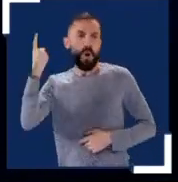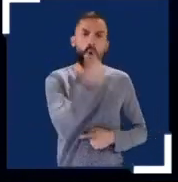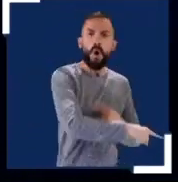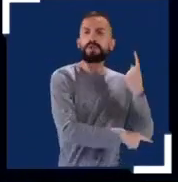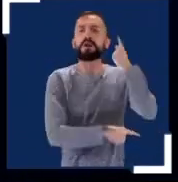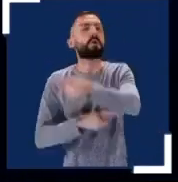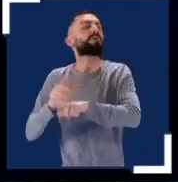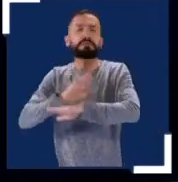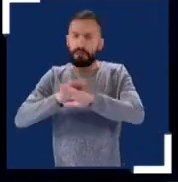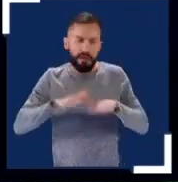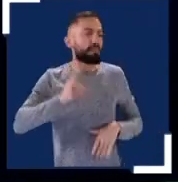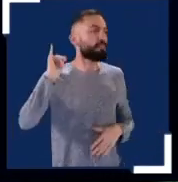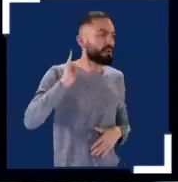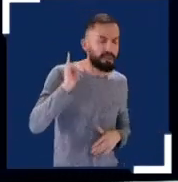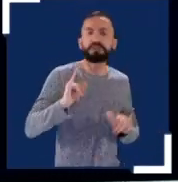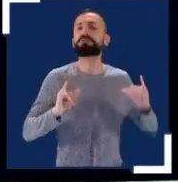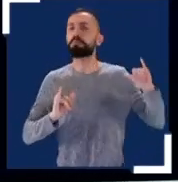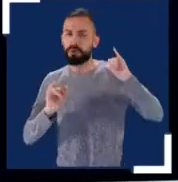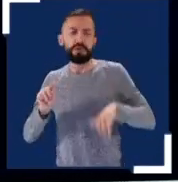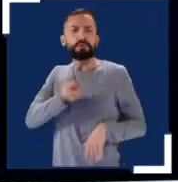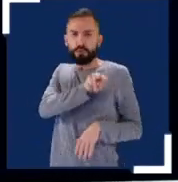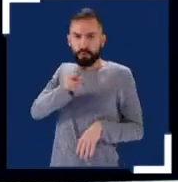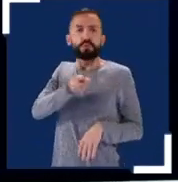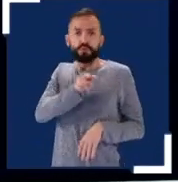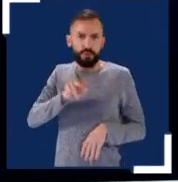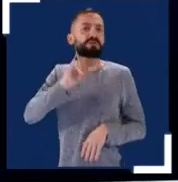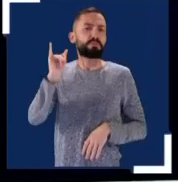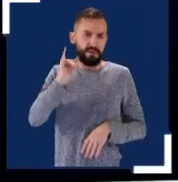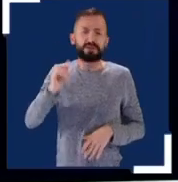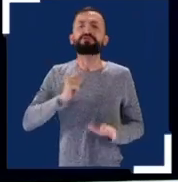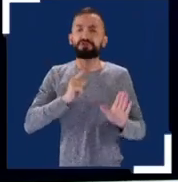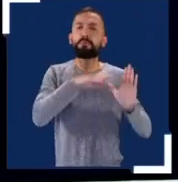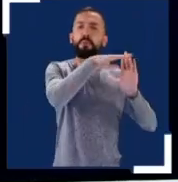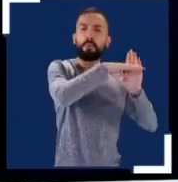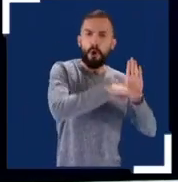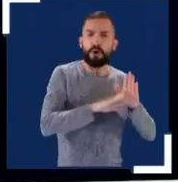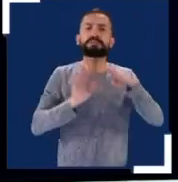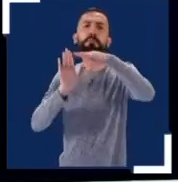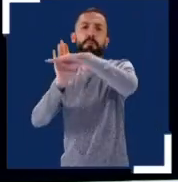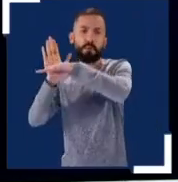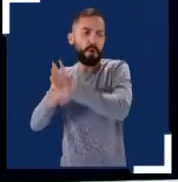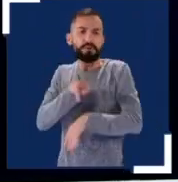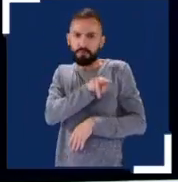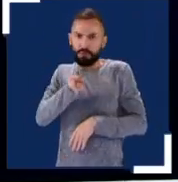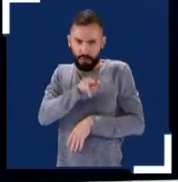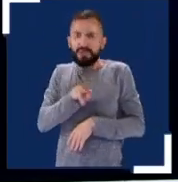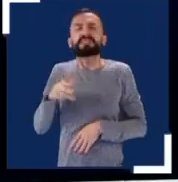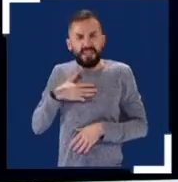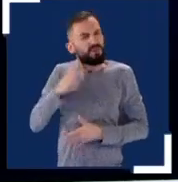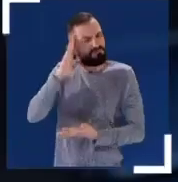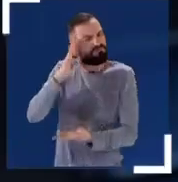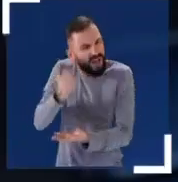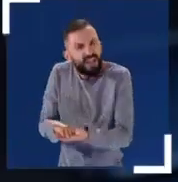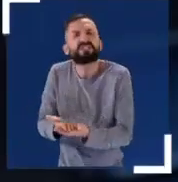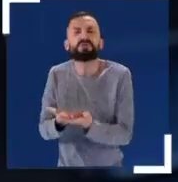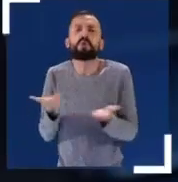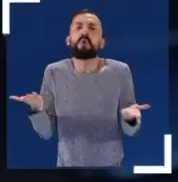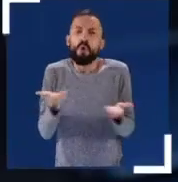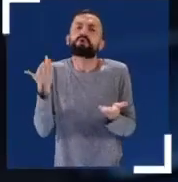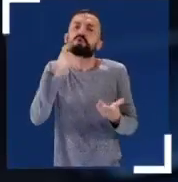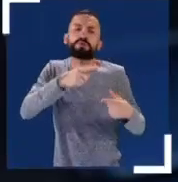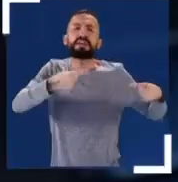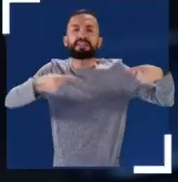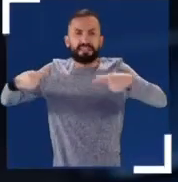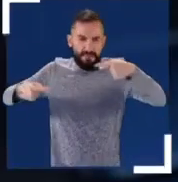propostas dos dois candidatos. Cada um tem os seus modelos, as suas propostas, e eu tenho certeza, Márcio, que hoje vamos conseguir fazer um debate